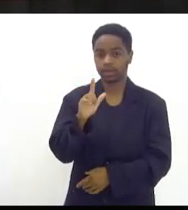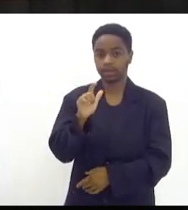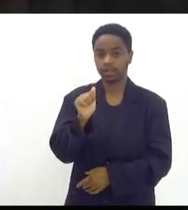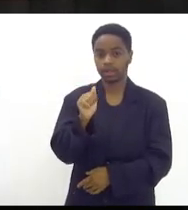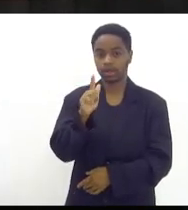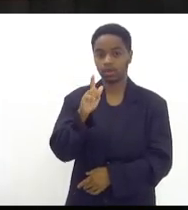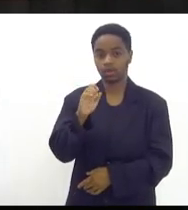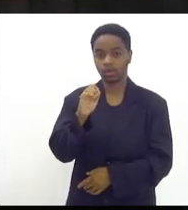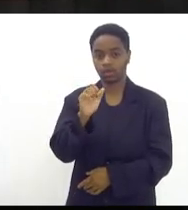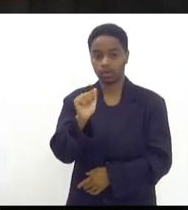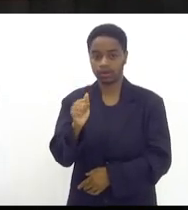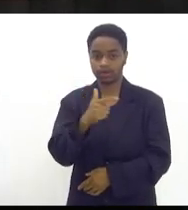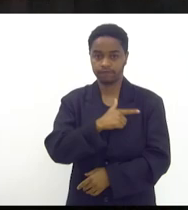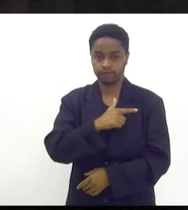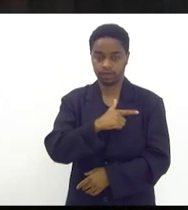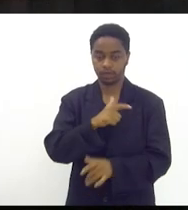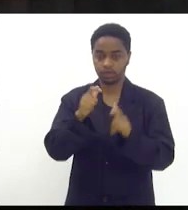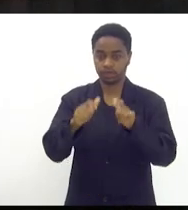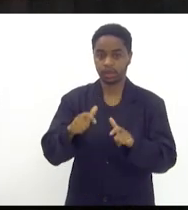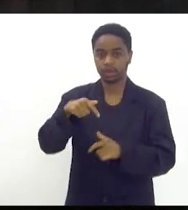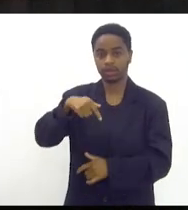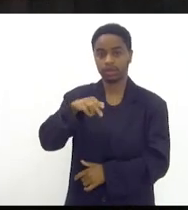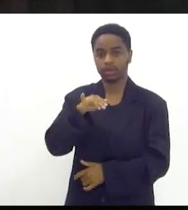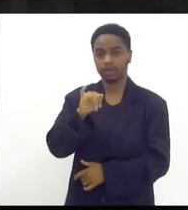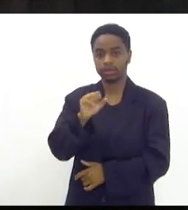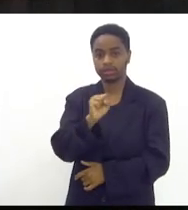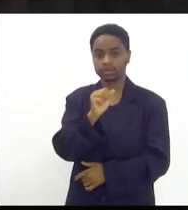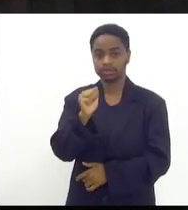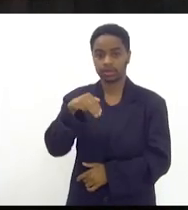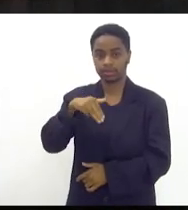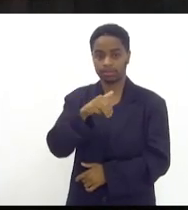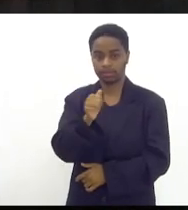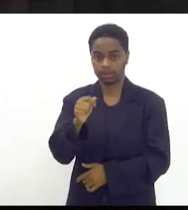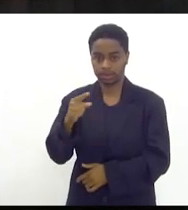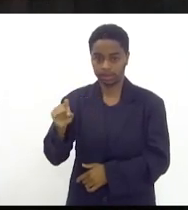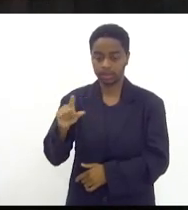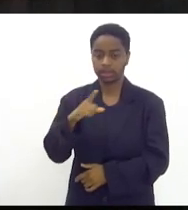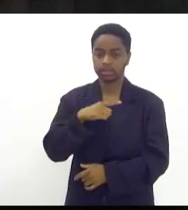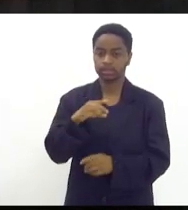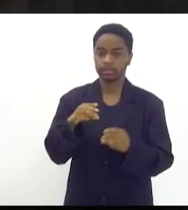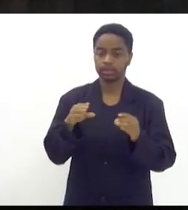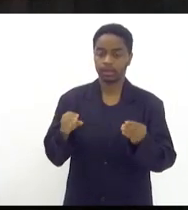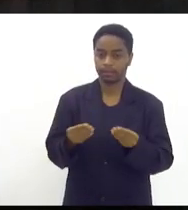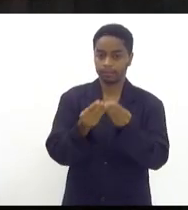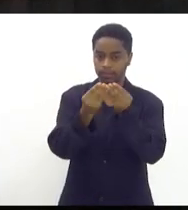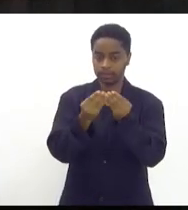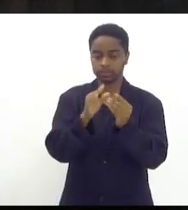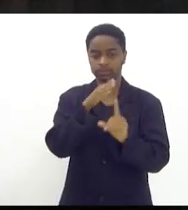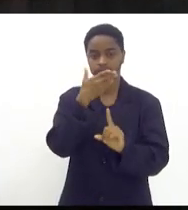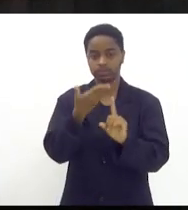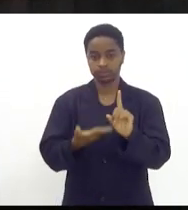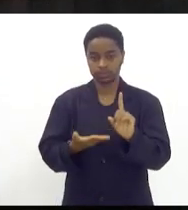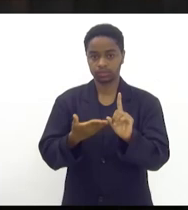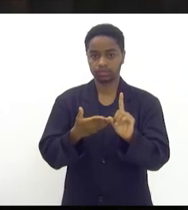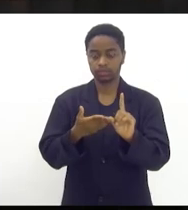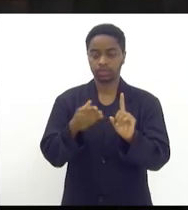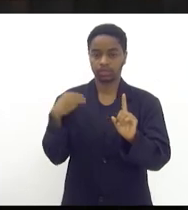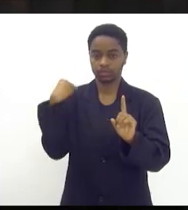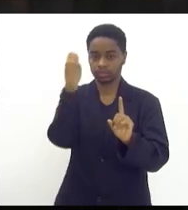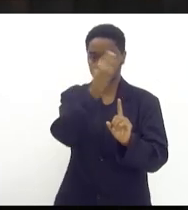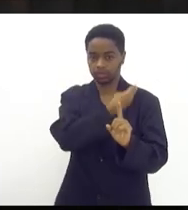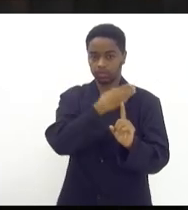doutor Luiz Paulo, lá em Quissamã, estará sendo celebrada a missa em homenagem à Nossa Senhora da